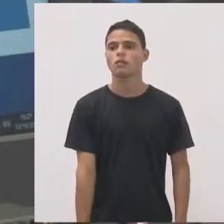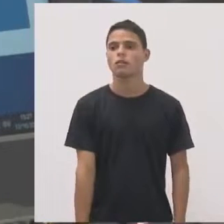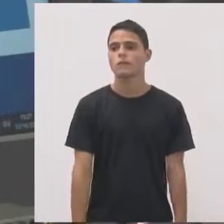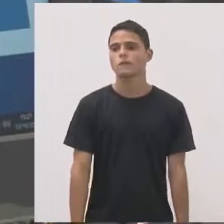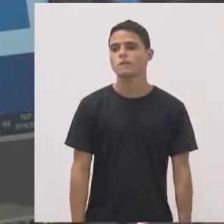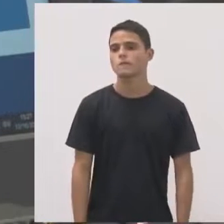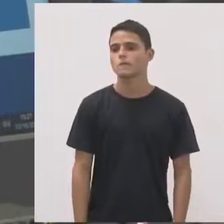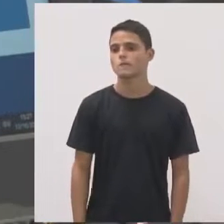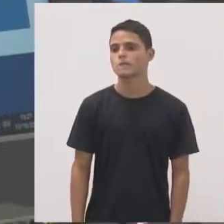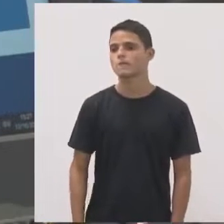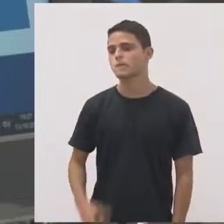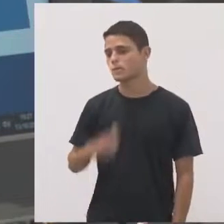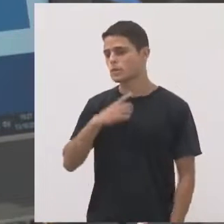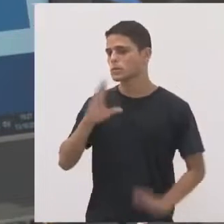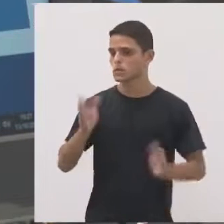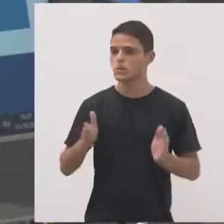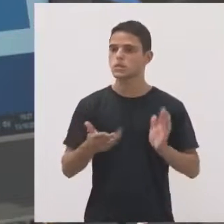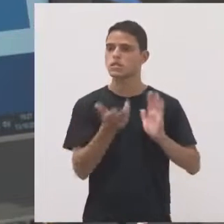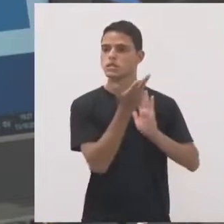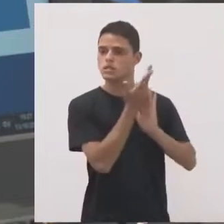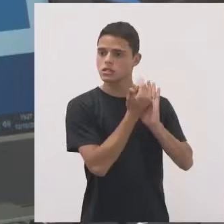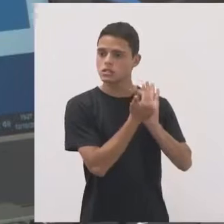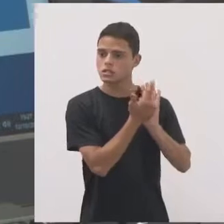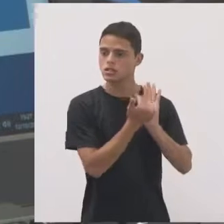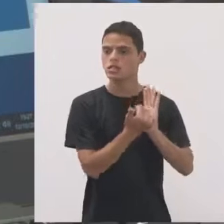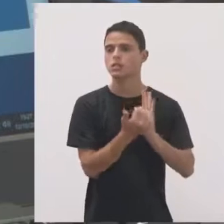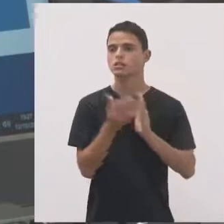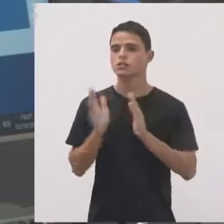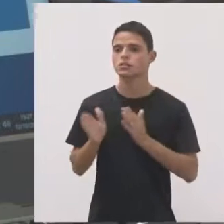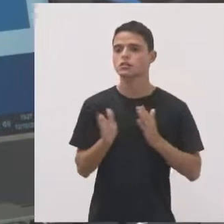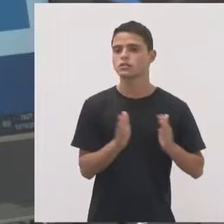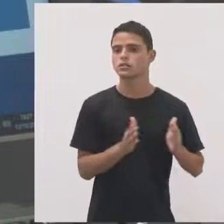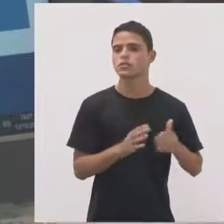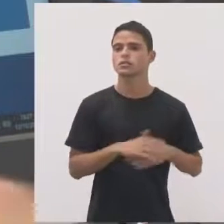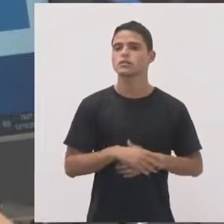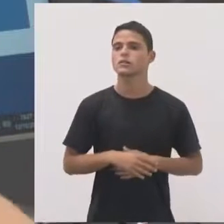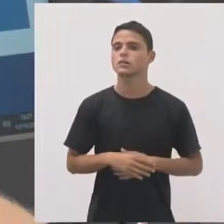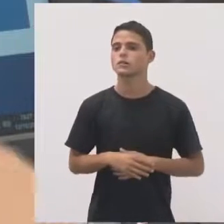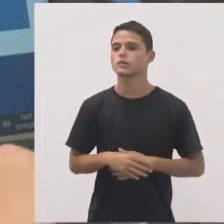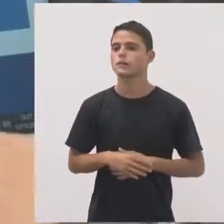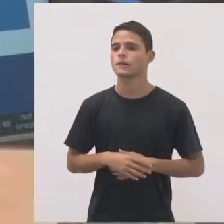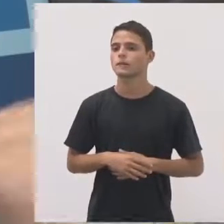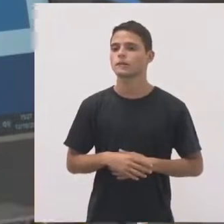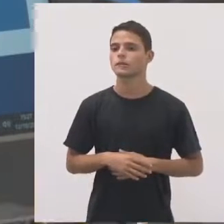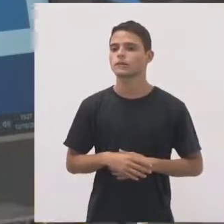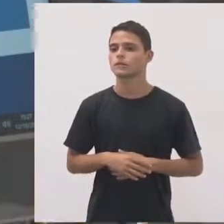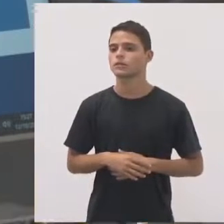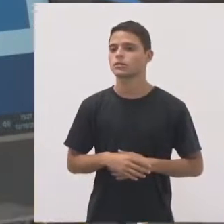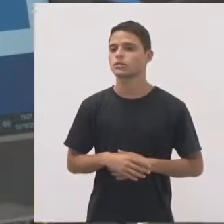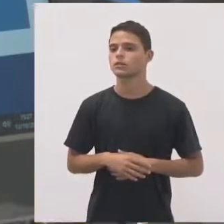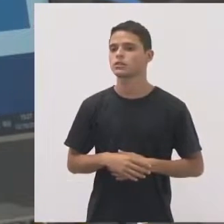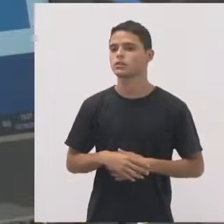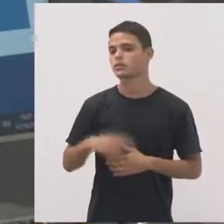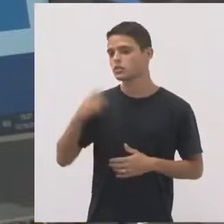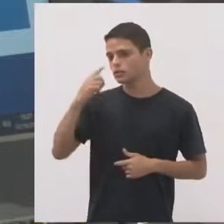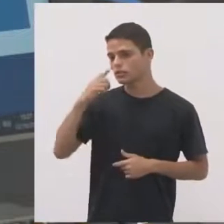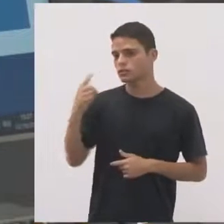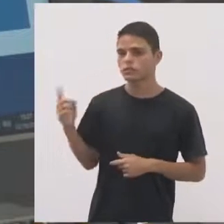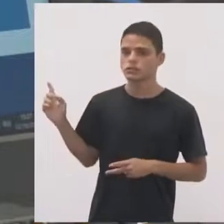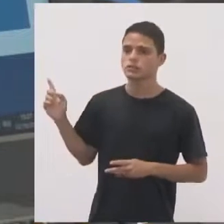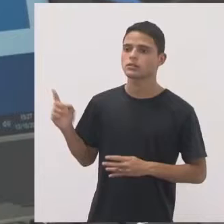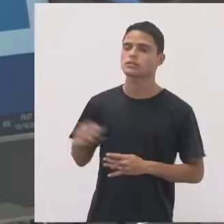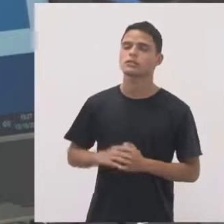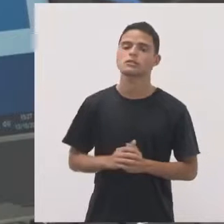tela padronizado. Já aparece, é uma imagem. Ainda não sei, não vai dar tempo de falar das imagens que eu queria falar, que o Estado fez junto